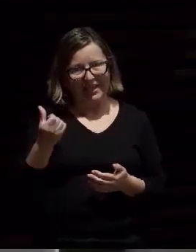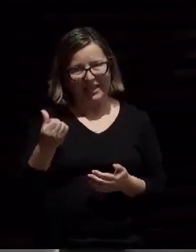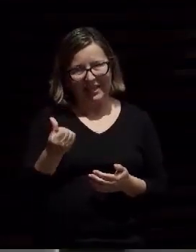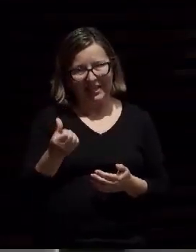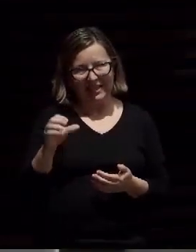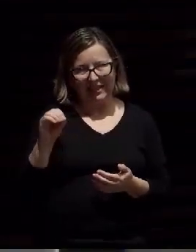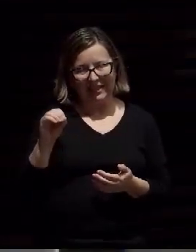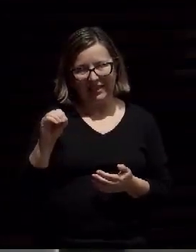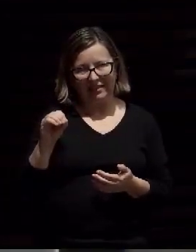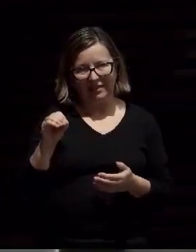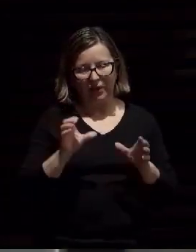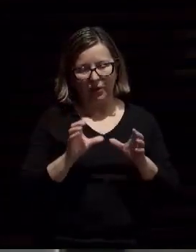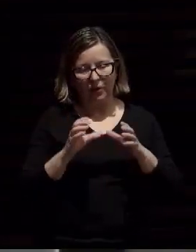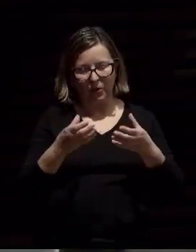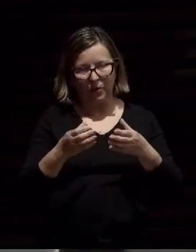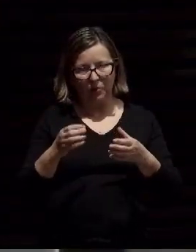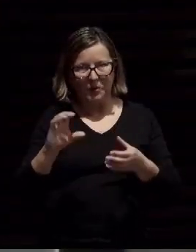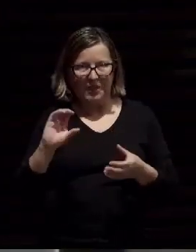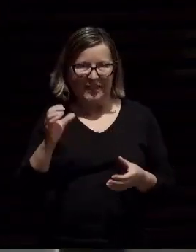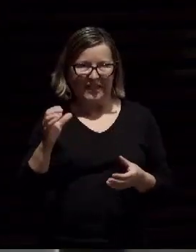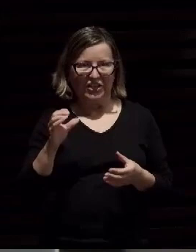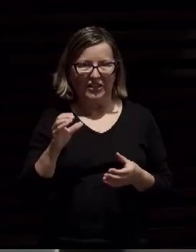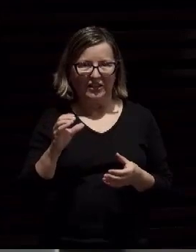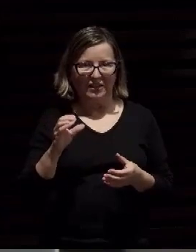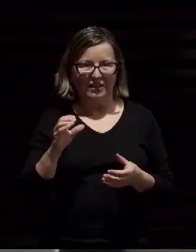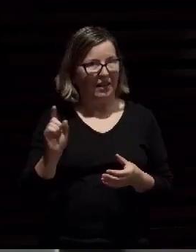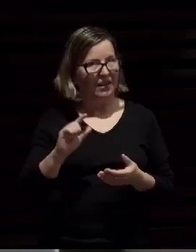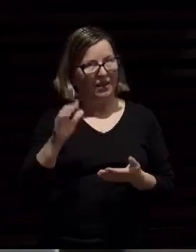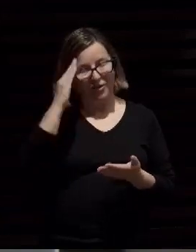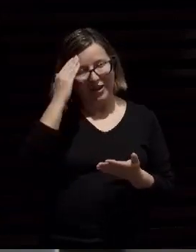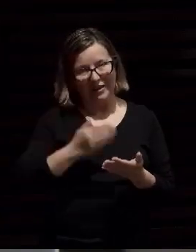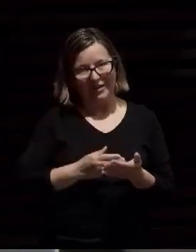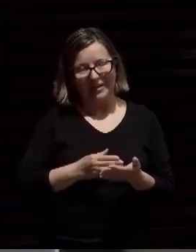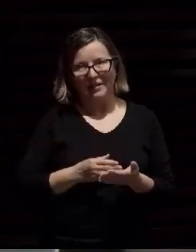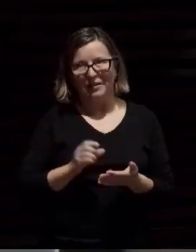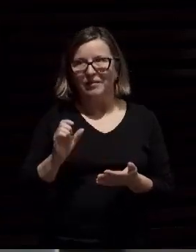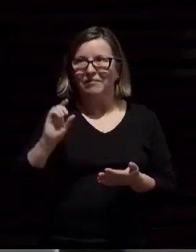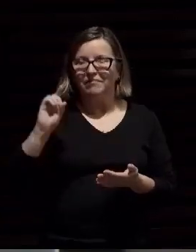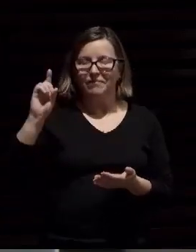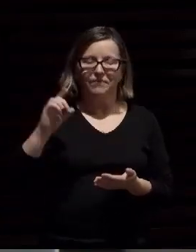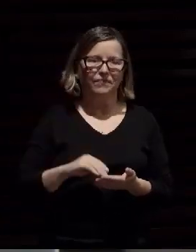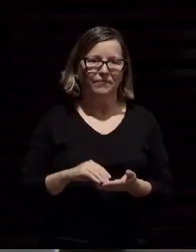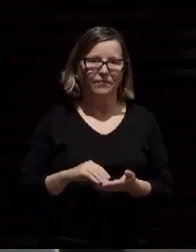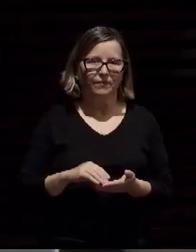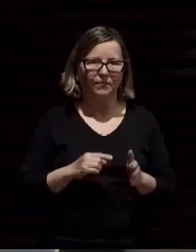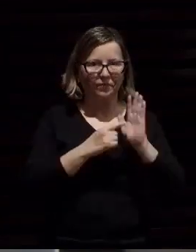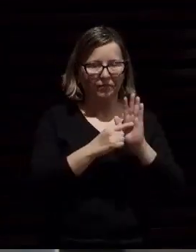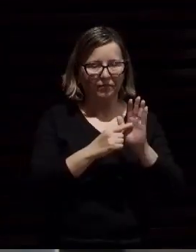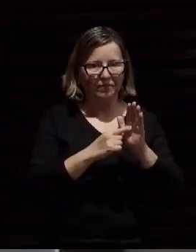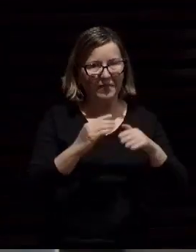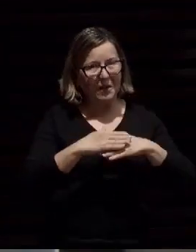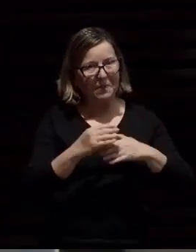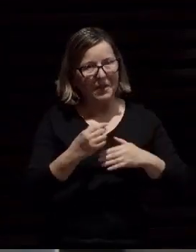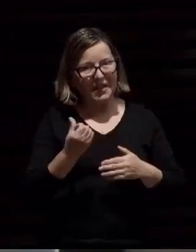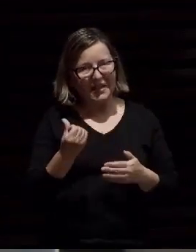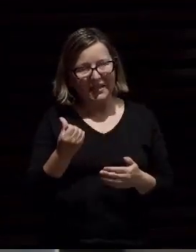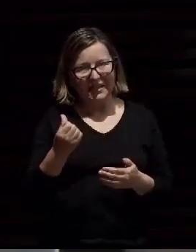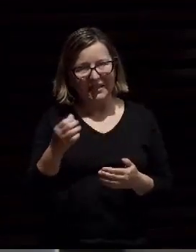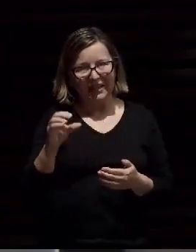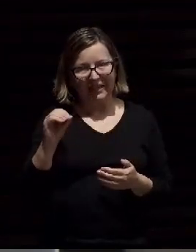um grupo de cientistas ateus apresentou mais de